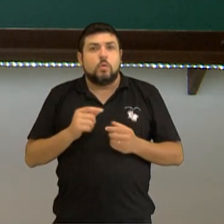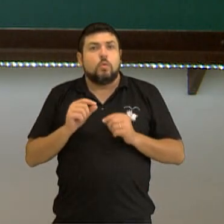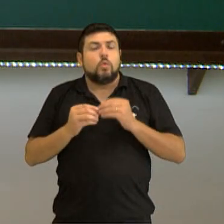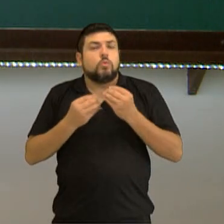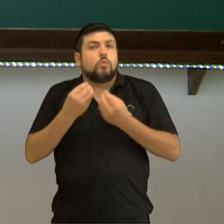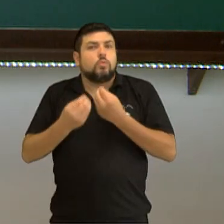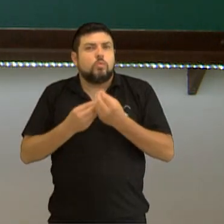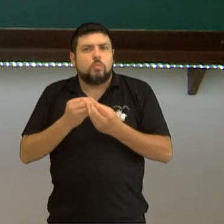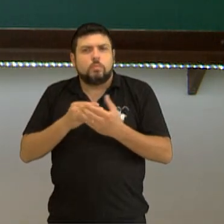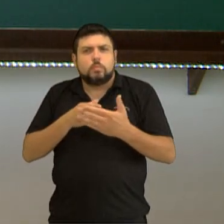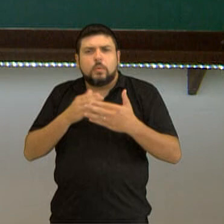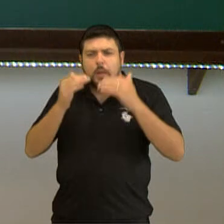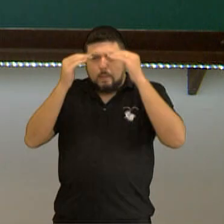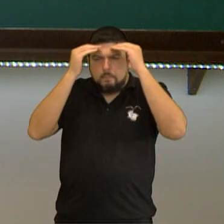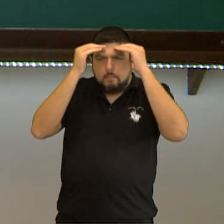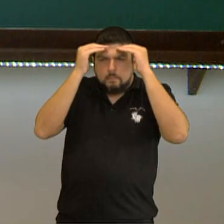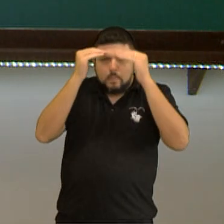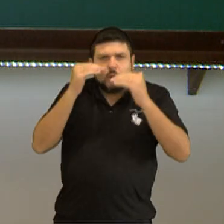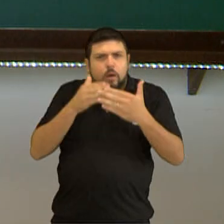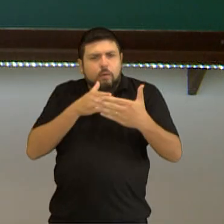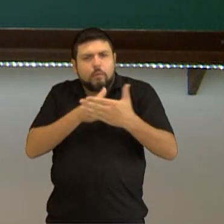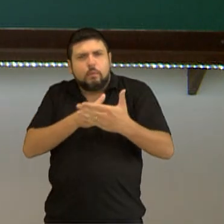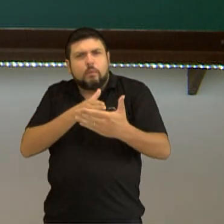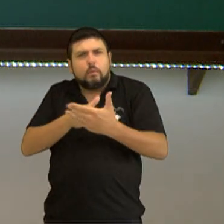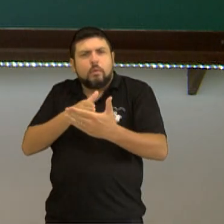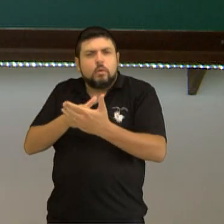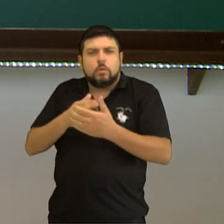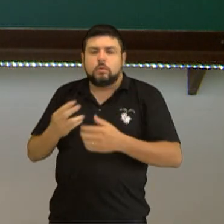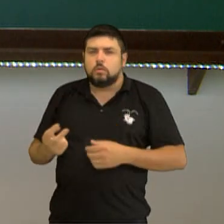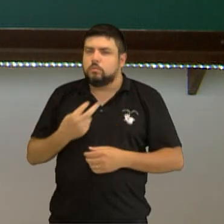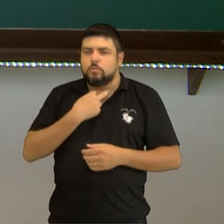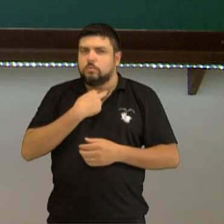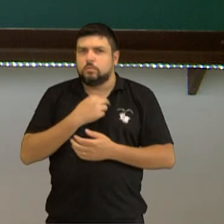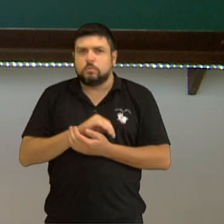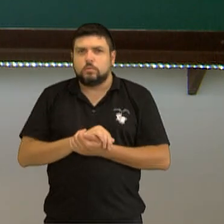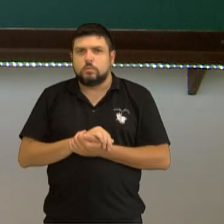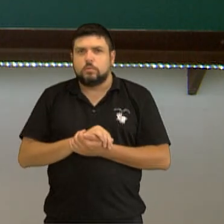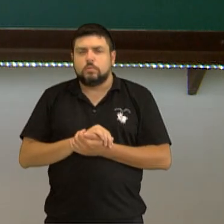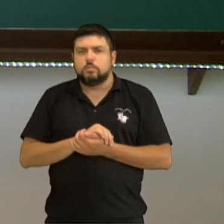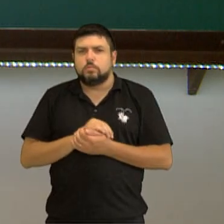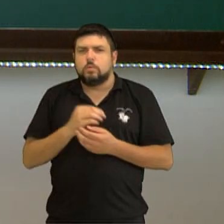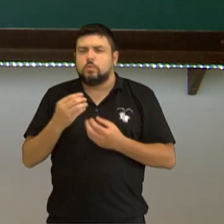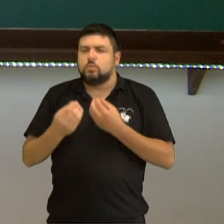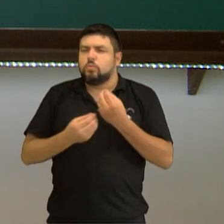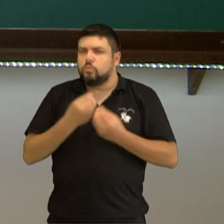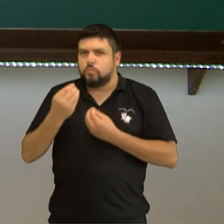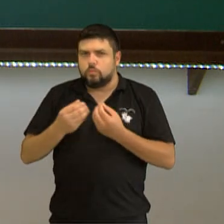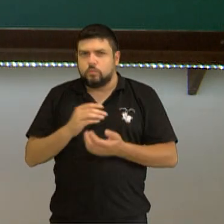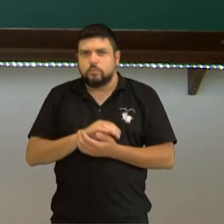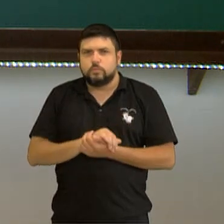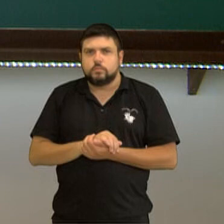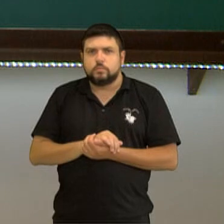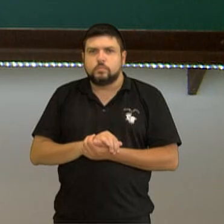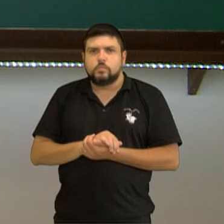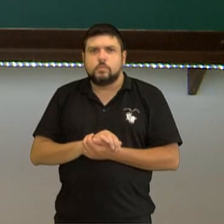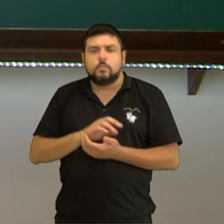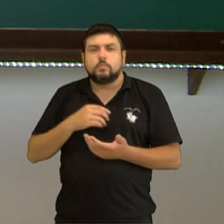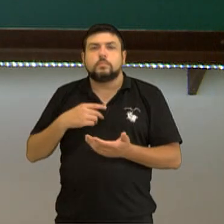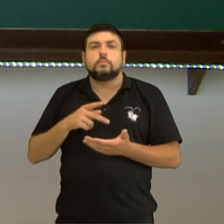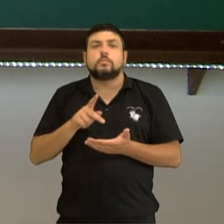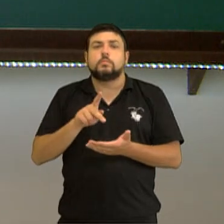Veja que interessante, aspectos morais desse sujeito são aspectos secundários. De